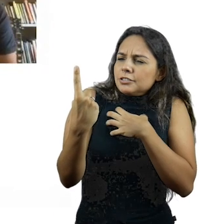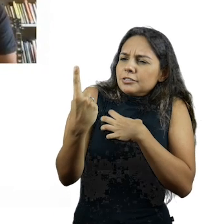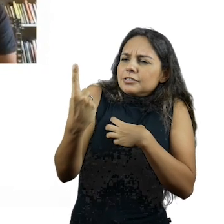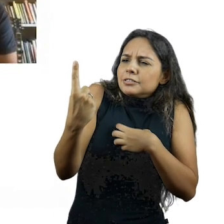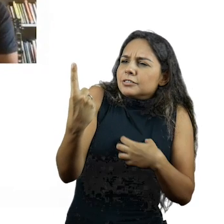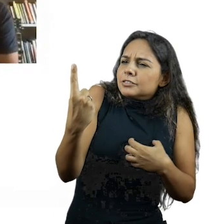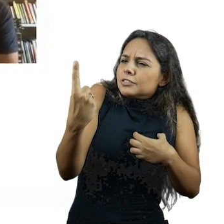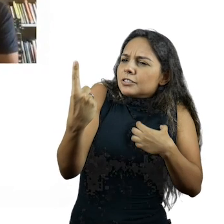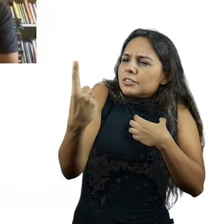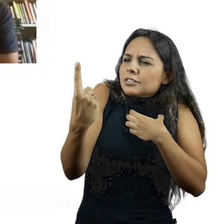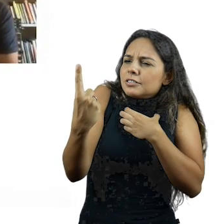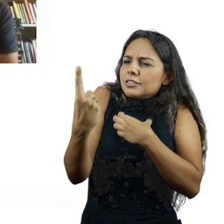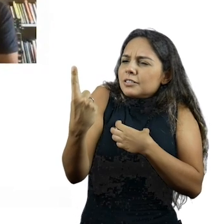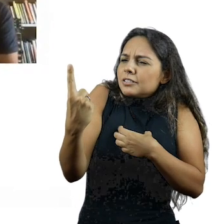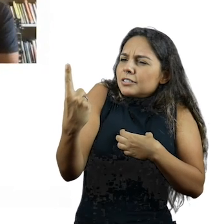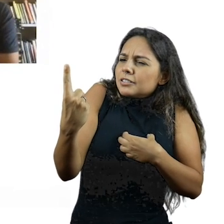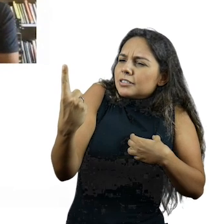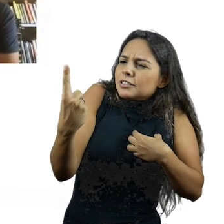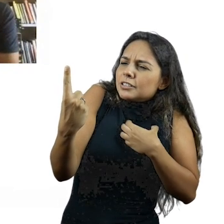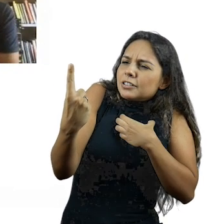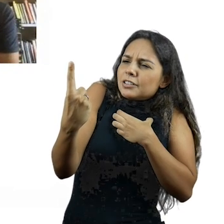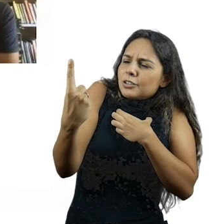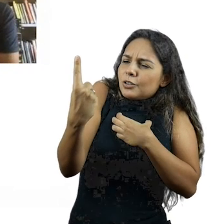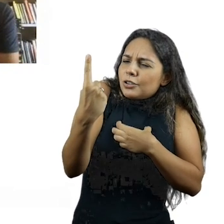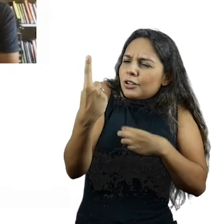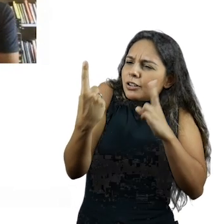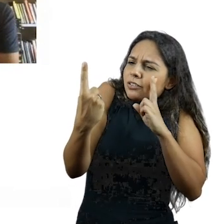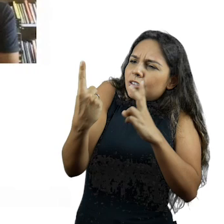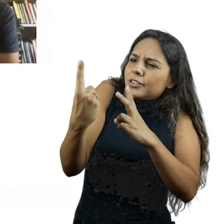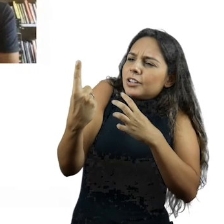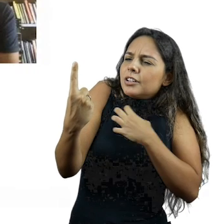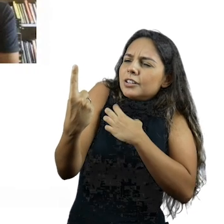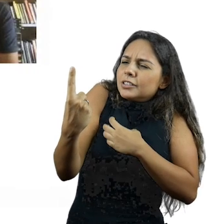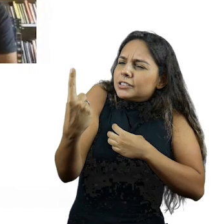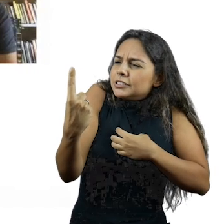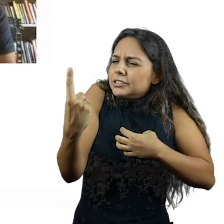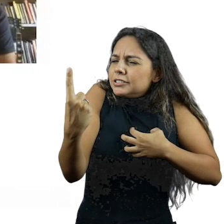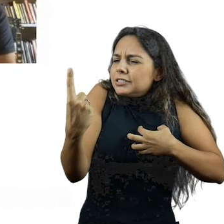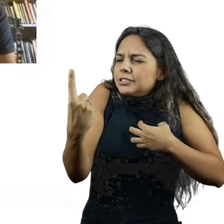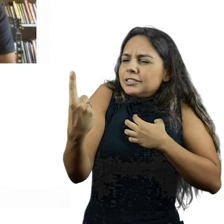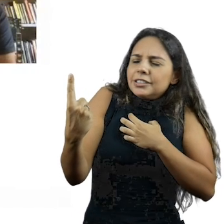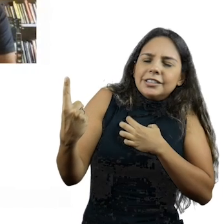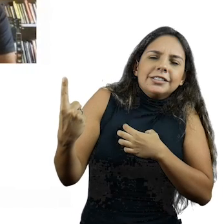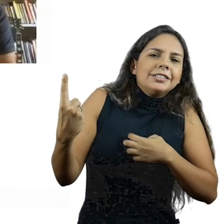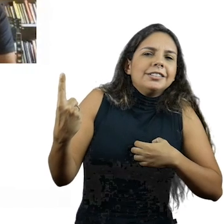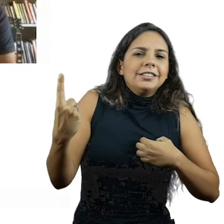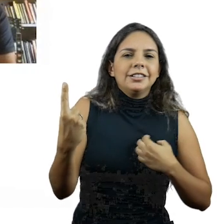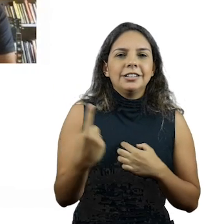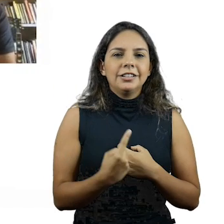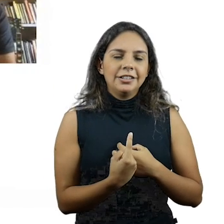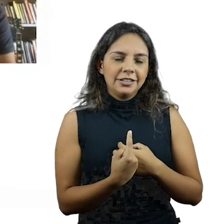e você mexeu demais comigo.